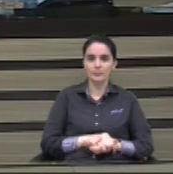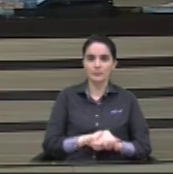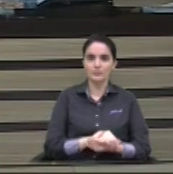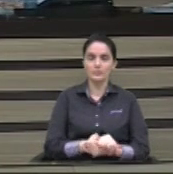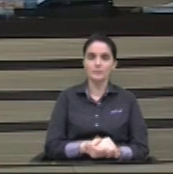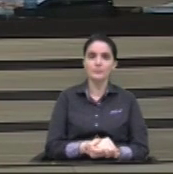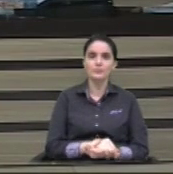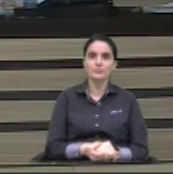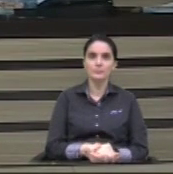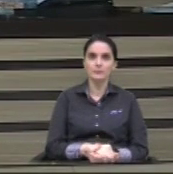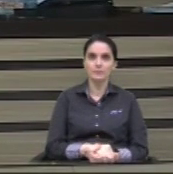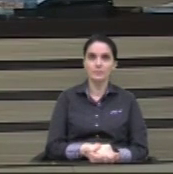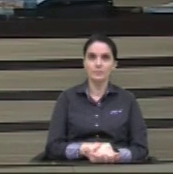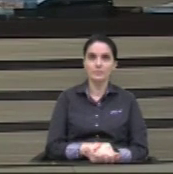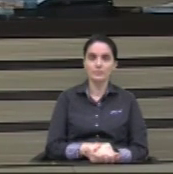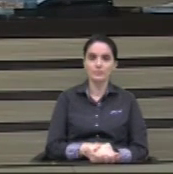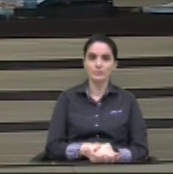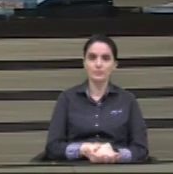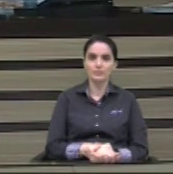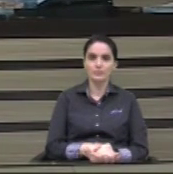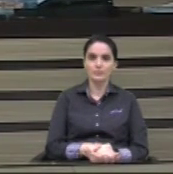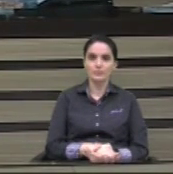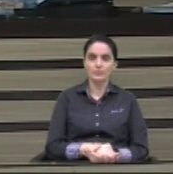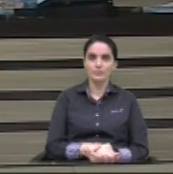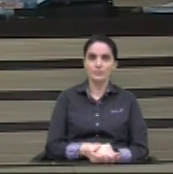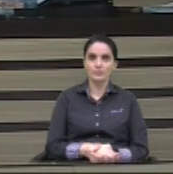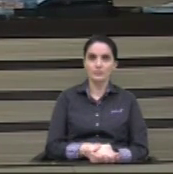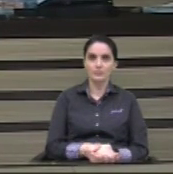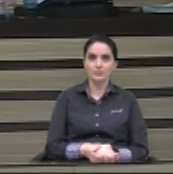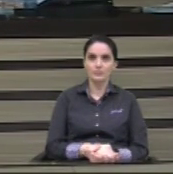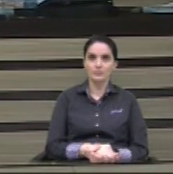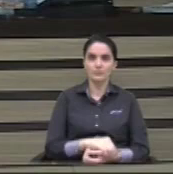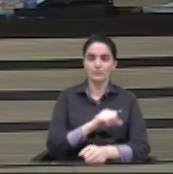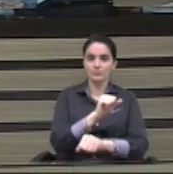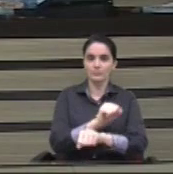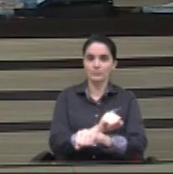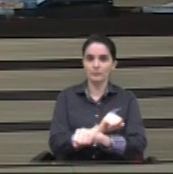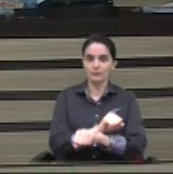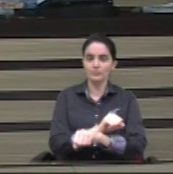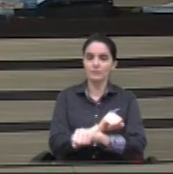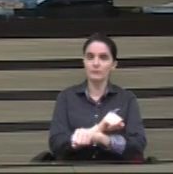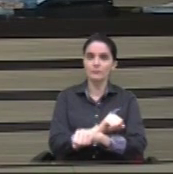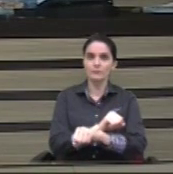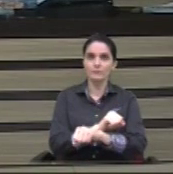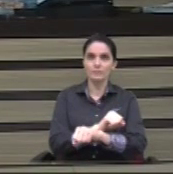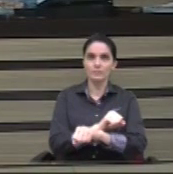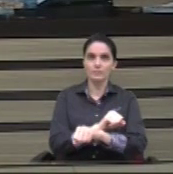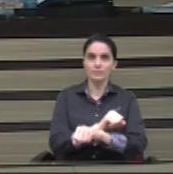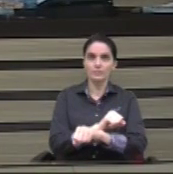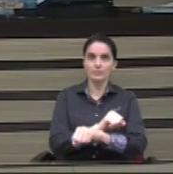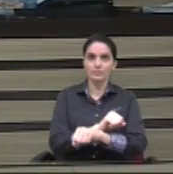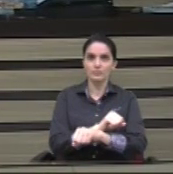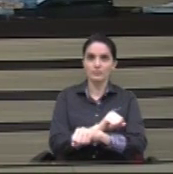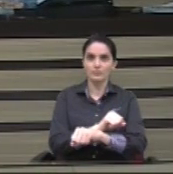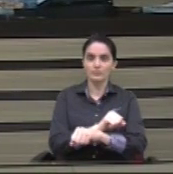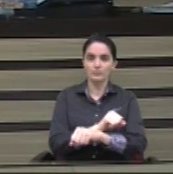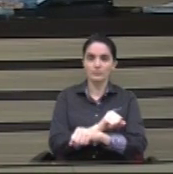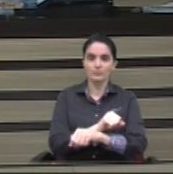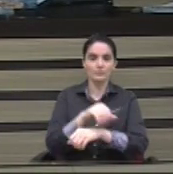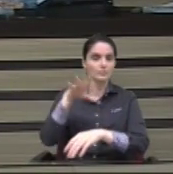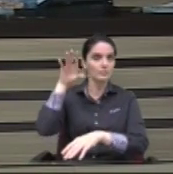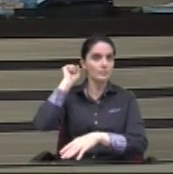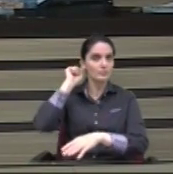A sessão está suspensa para que nós possamos ouvir o secretário de